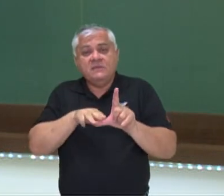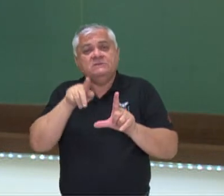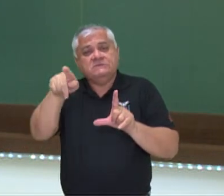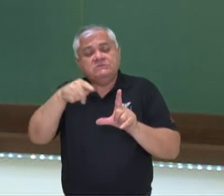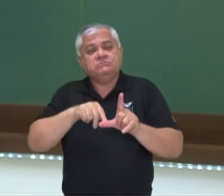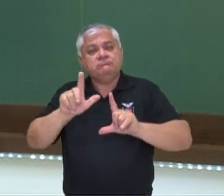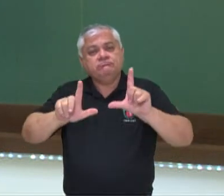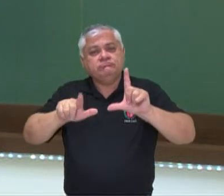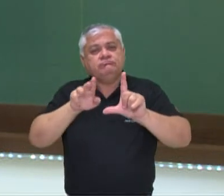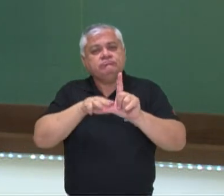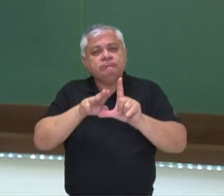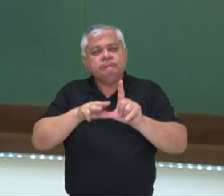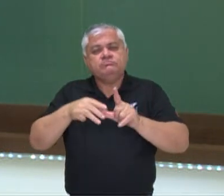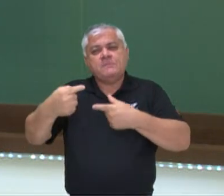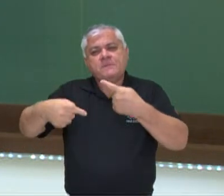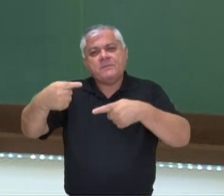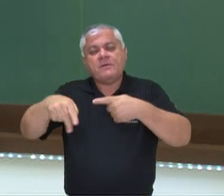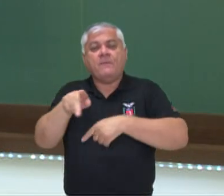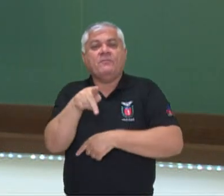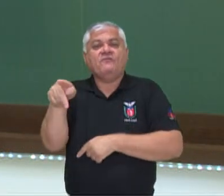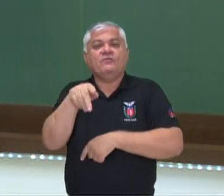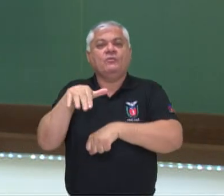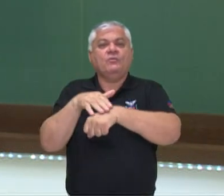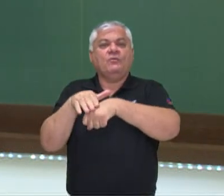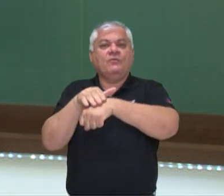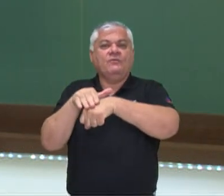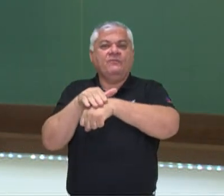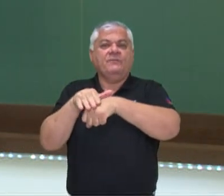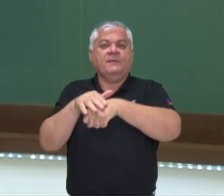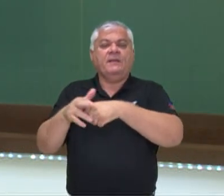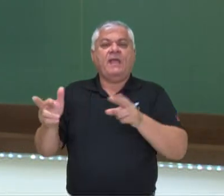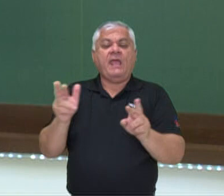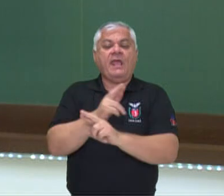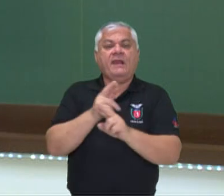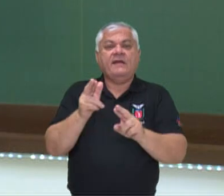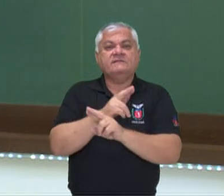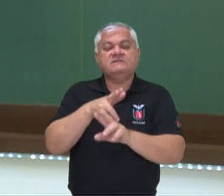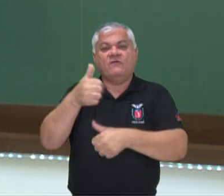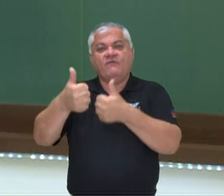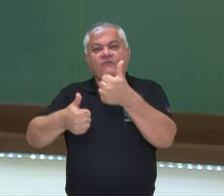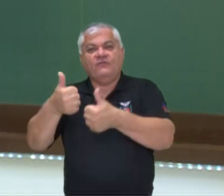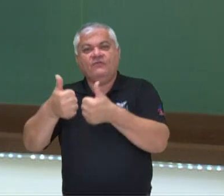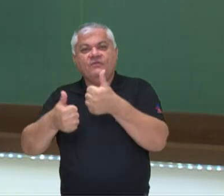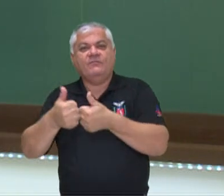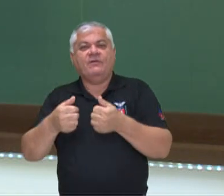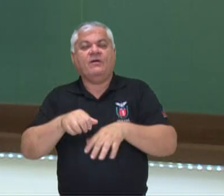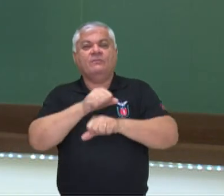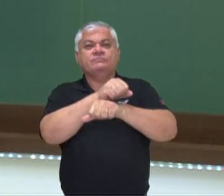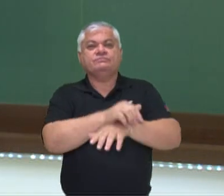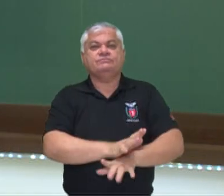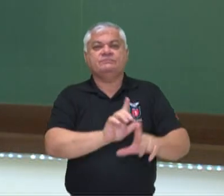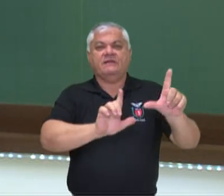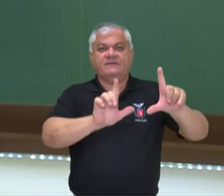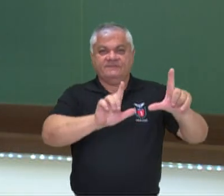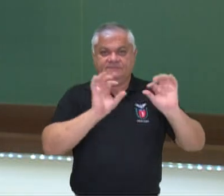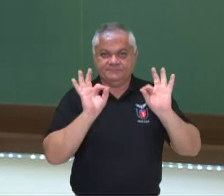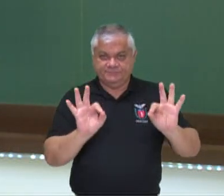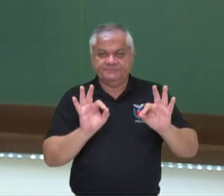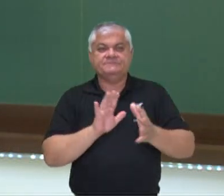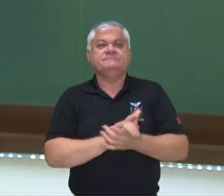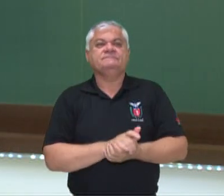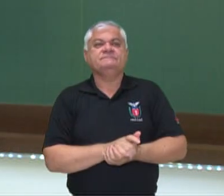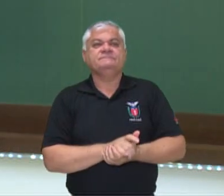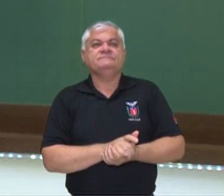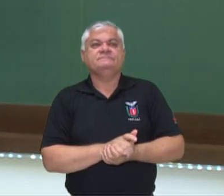lá fazer essa discussão sobre a relação do futebol e da mídia atual, ok?